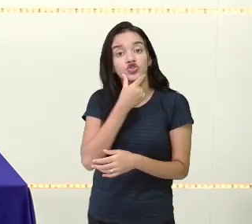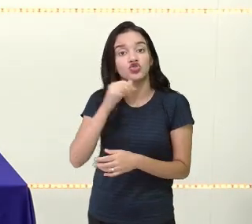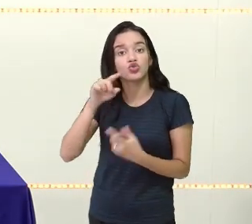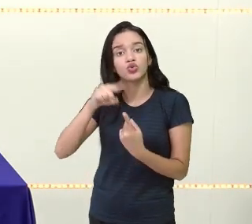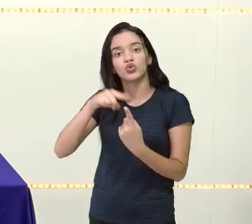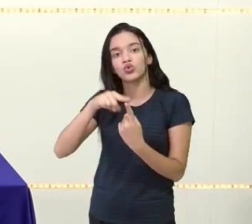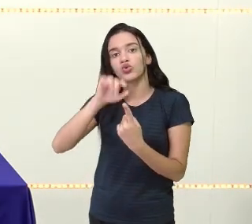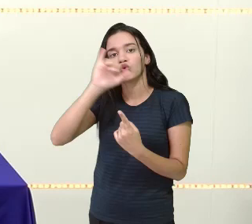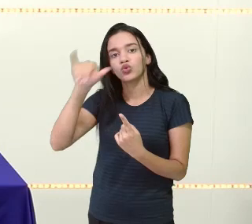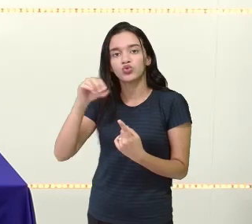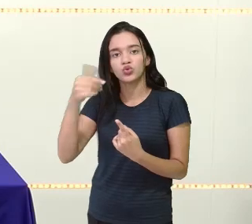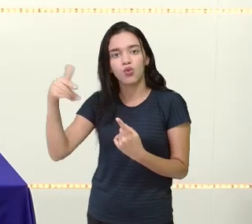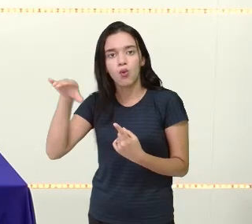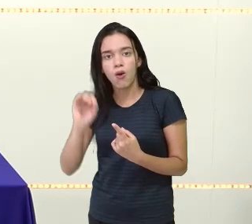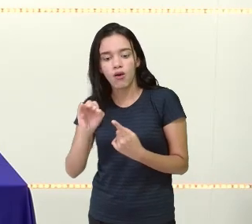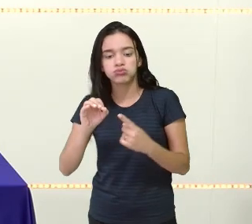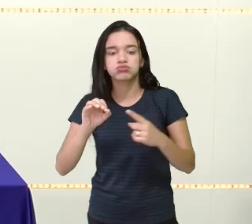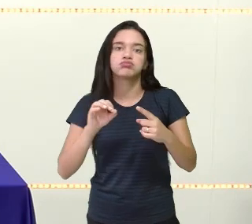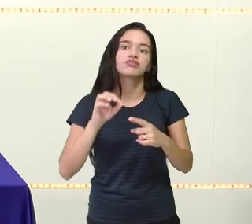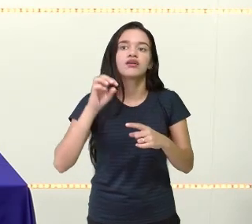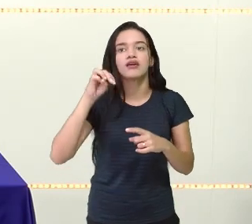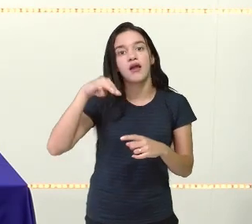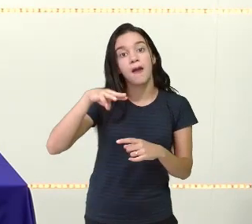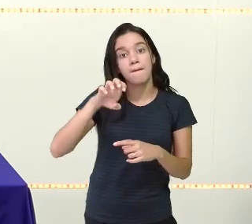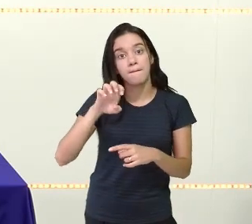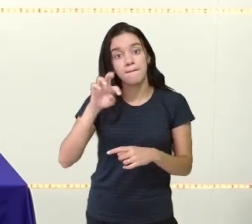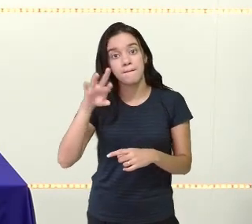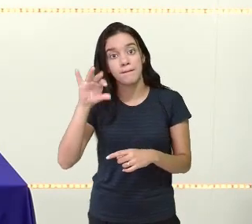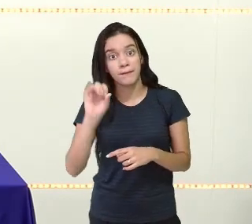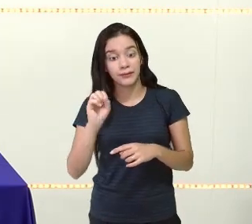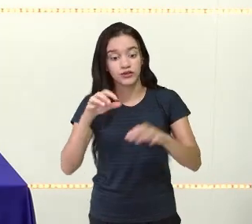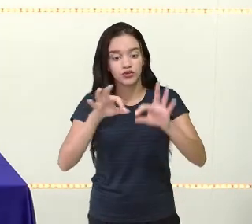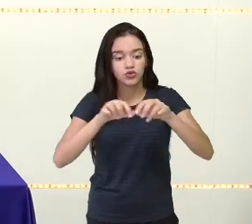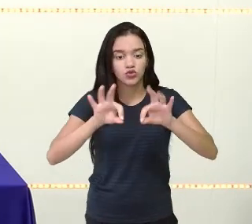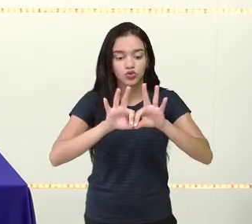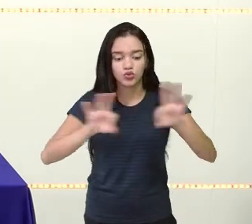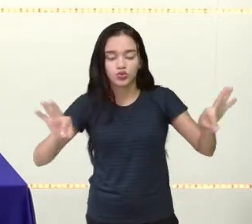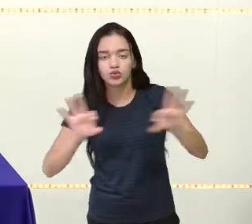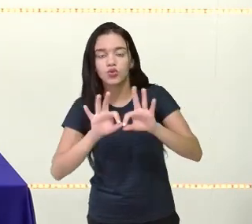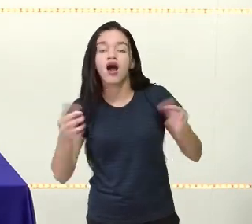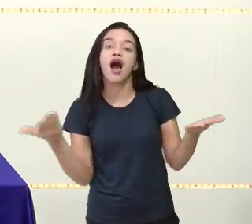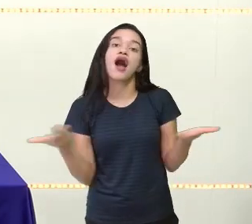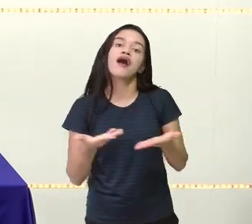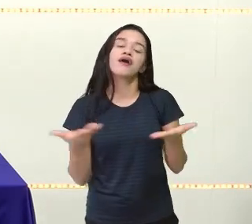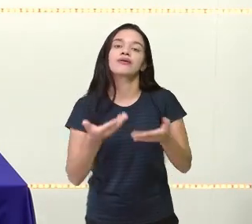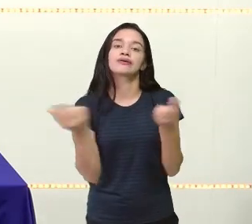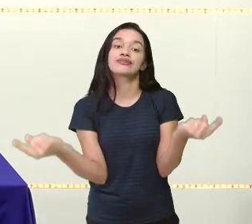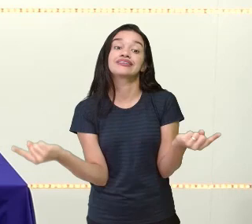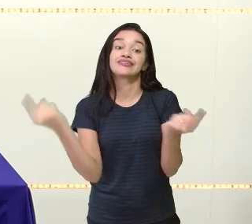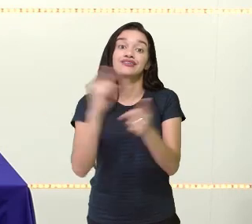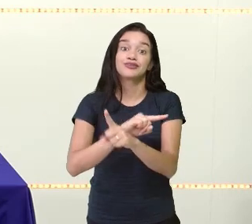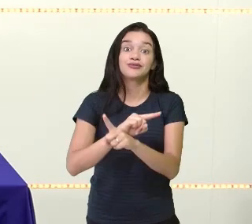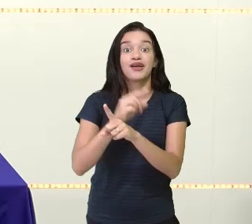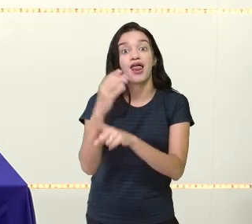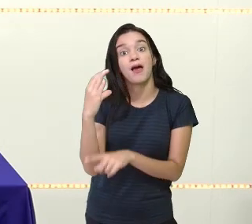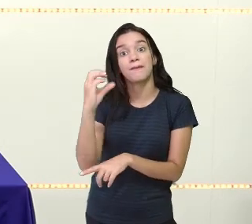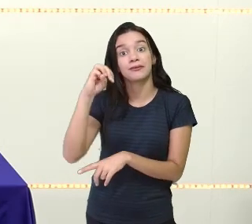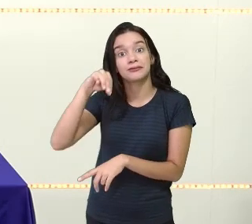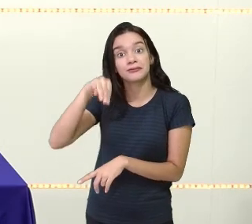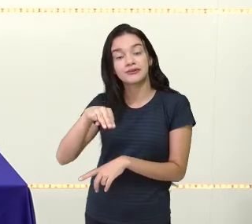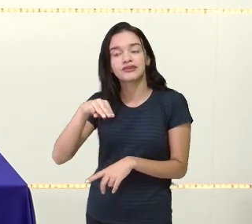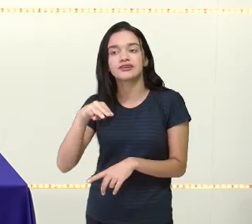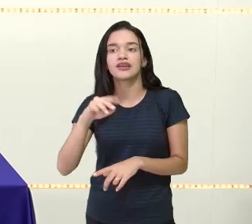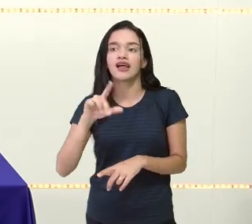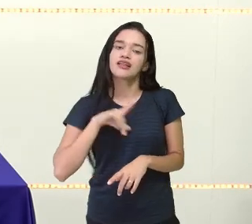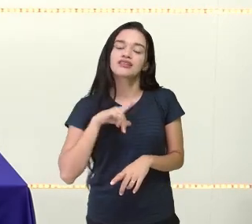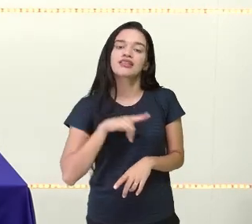em metros. Então, ele obteve 2 metros. Se eu transformar metros para centímetros, eu